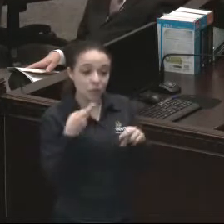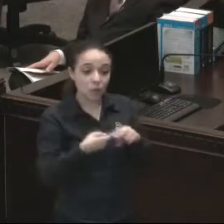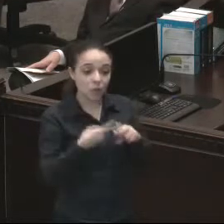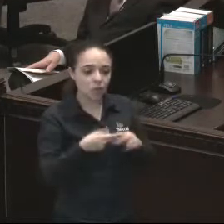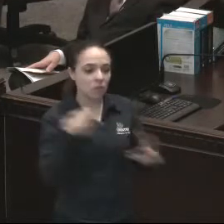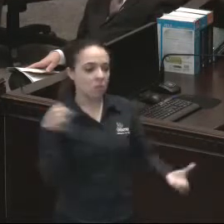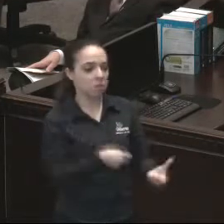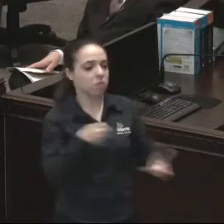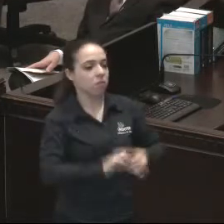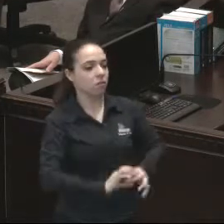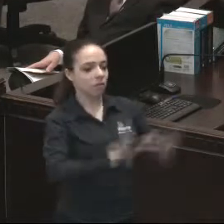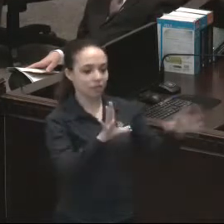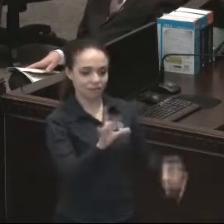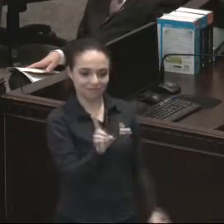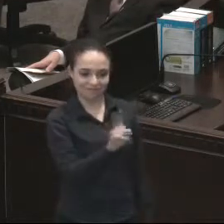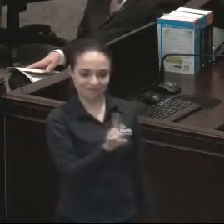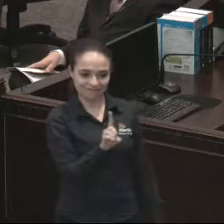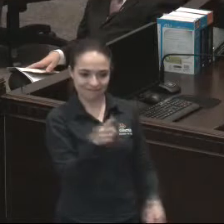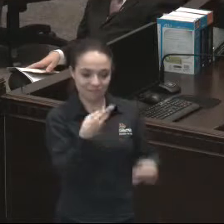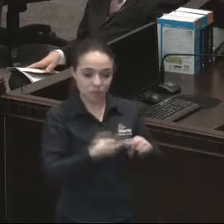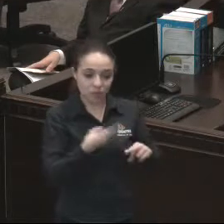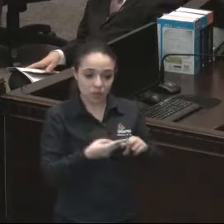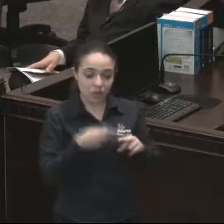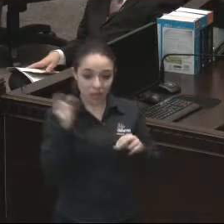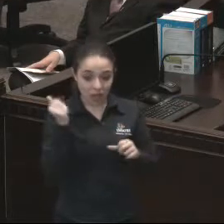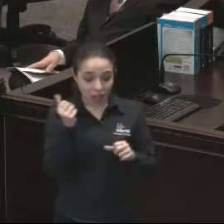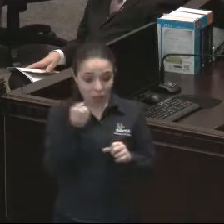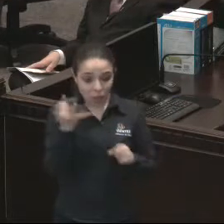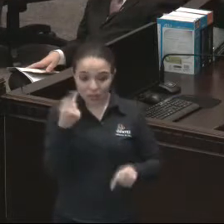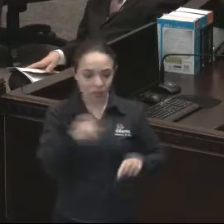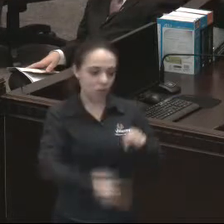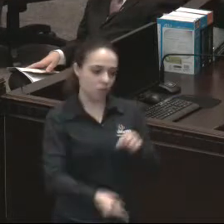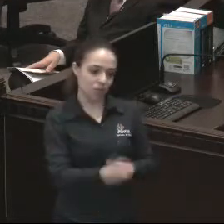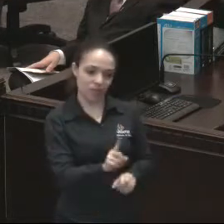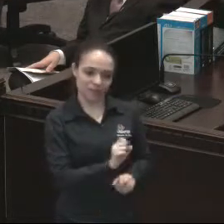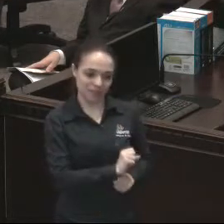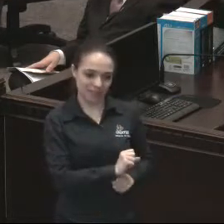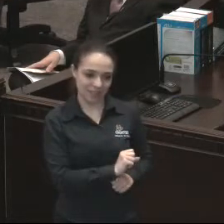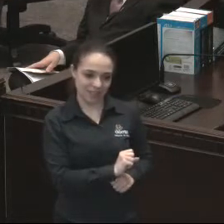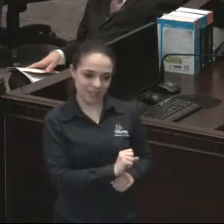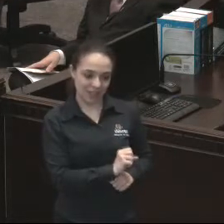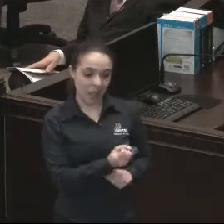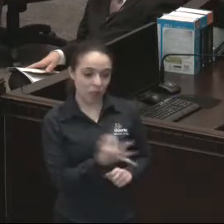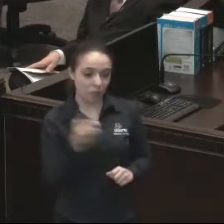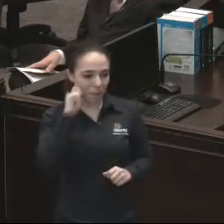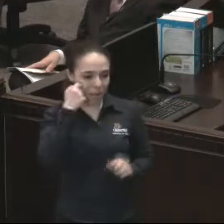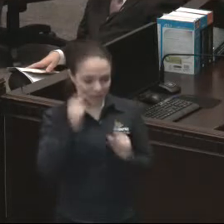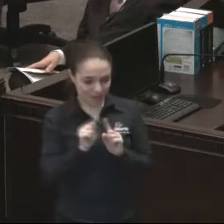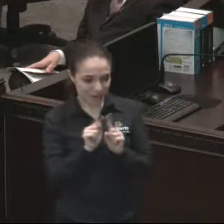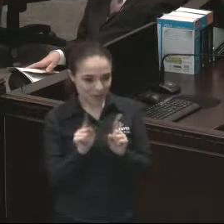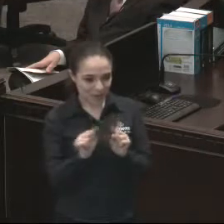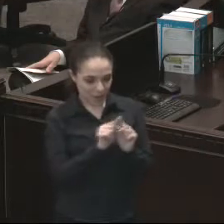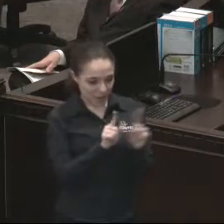indiscriminado dele e esses resíduos que eu mostrei para vocês, que não poderiam estar presentes naquelas culturas. Então, tem que usar o